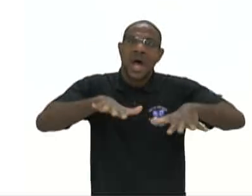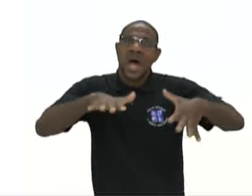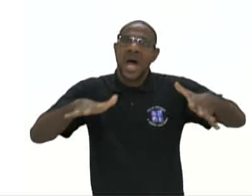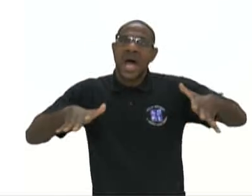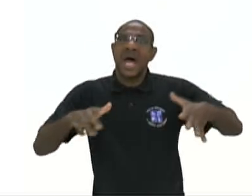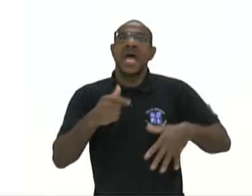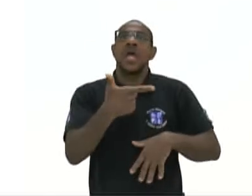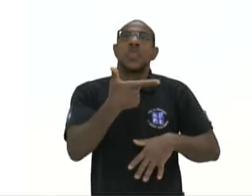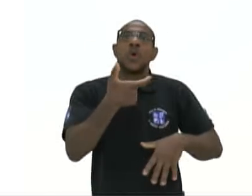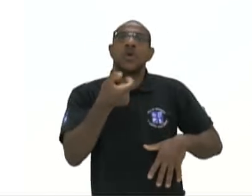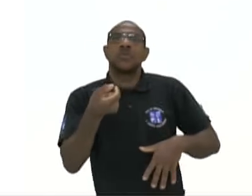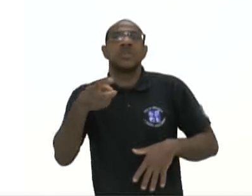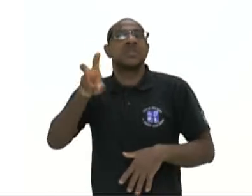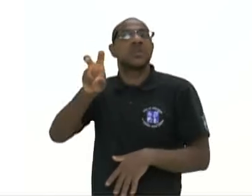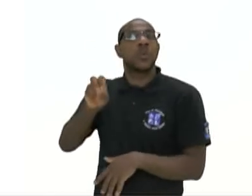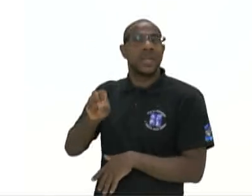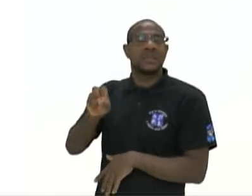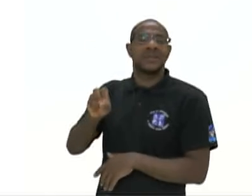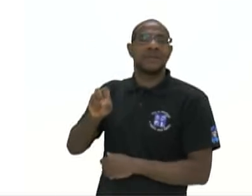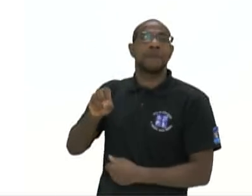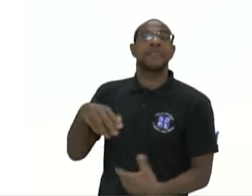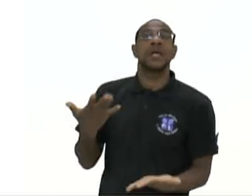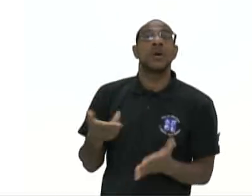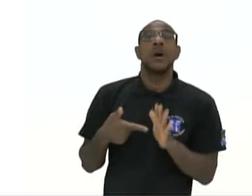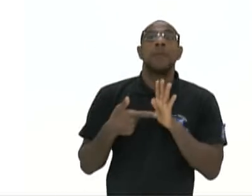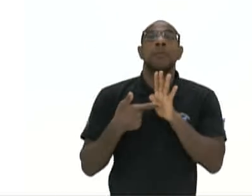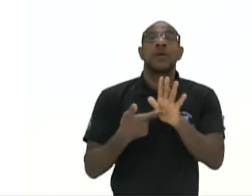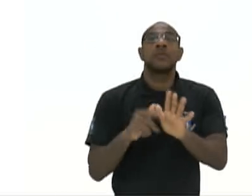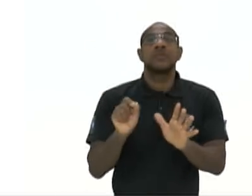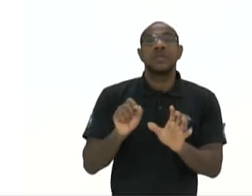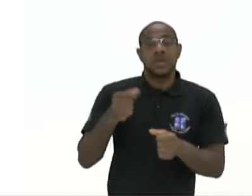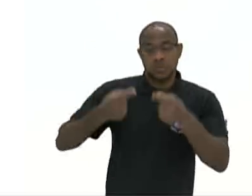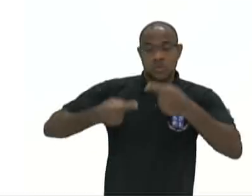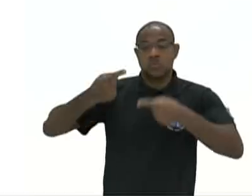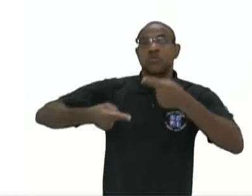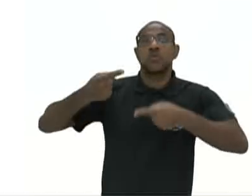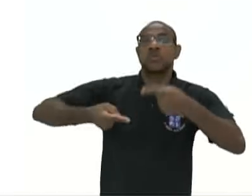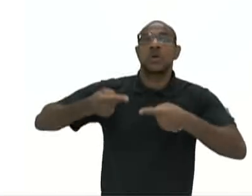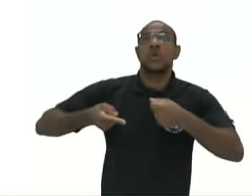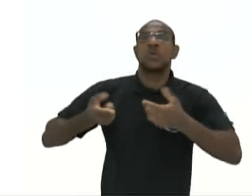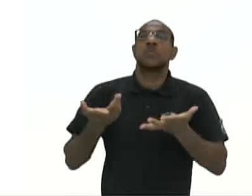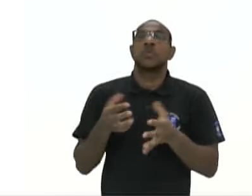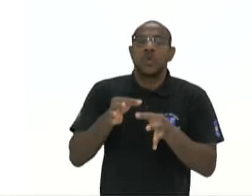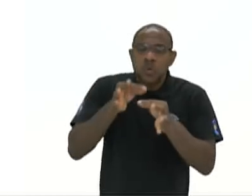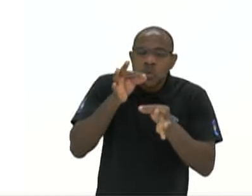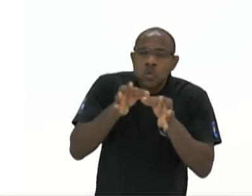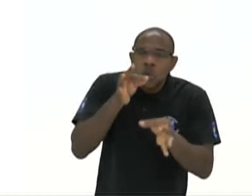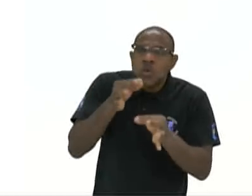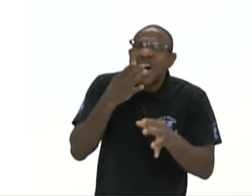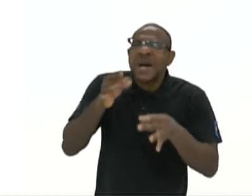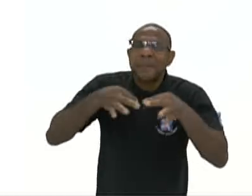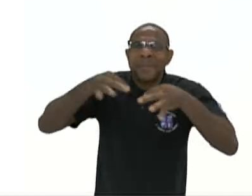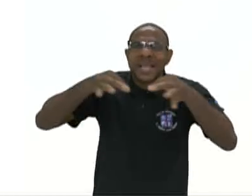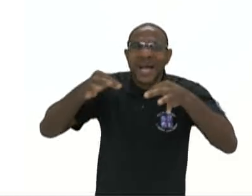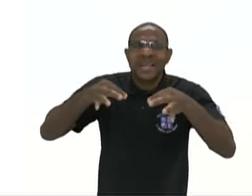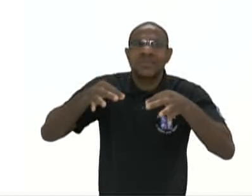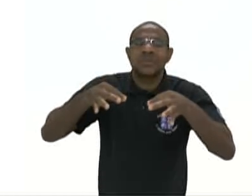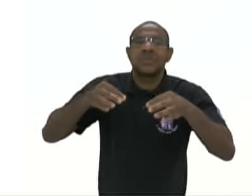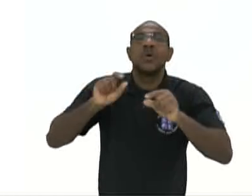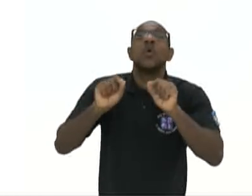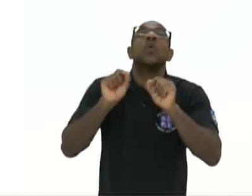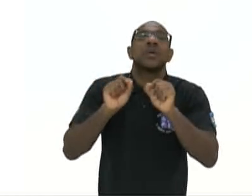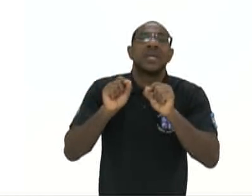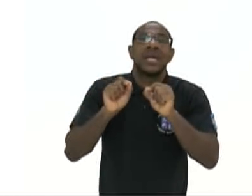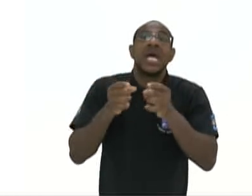dos ativistas é que, ao chamar a discussão para os canudos plásticos, os consumidores se conscientizem e deixem